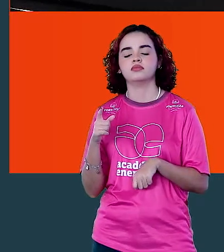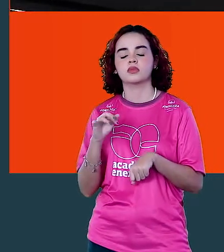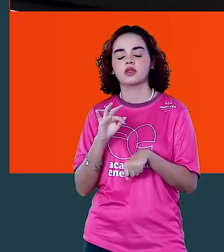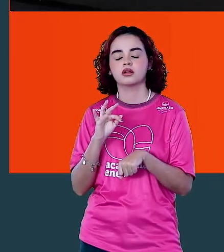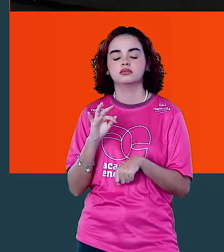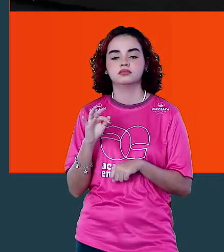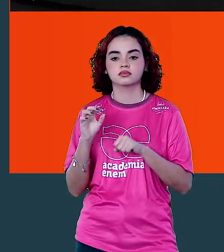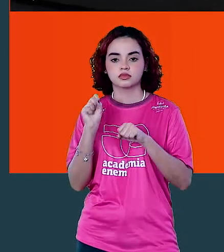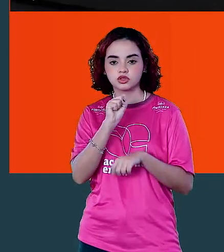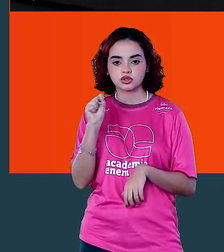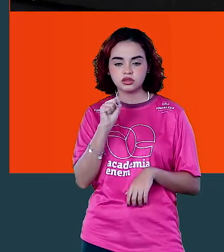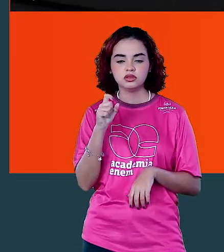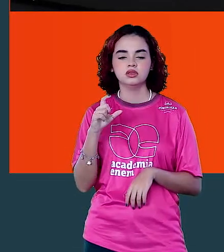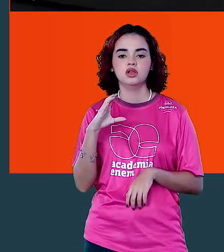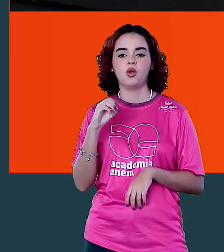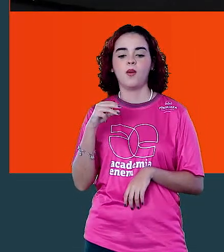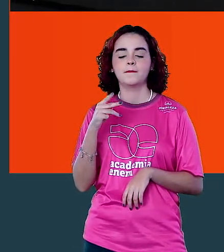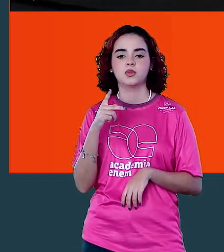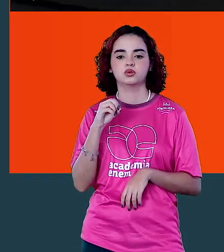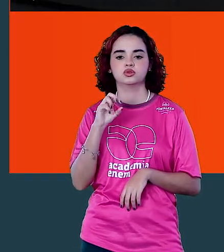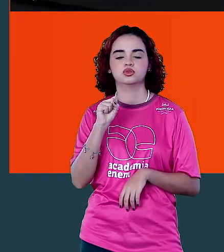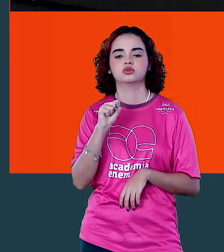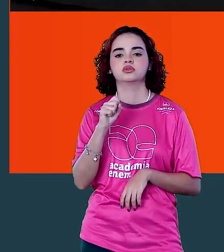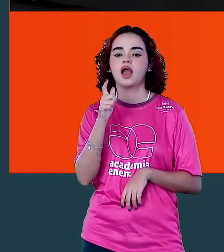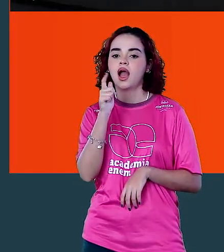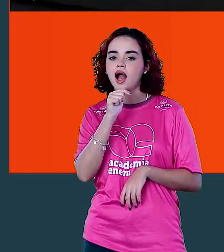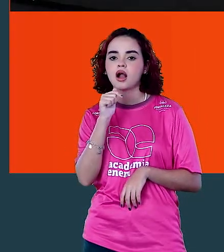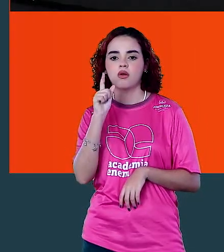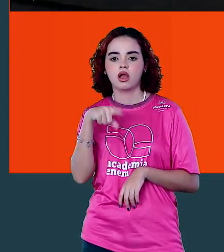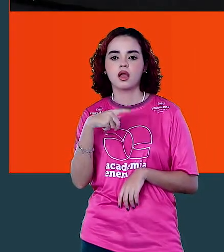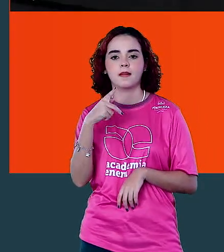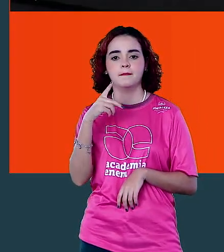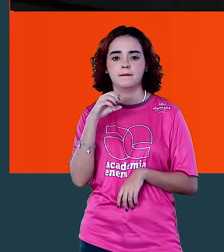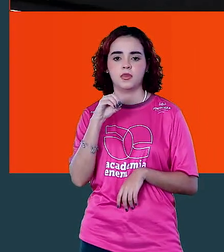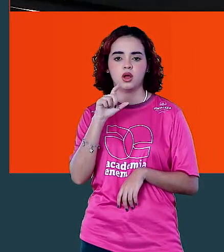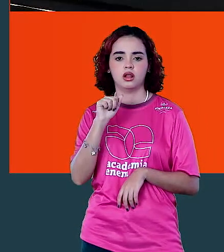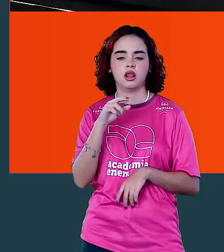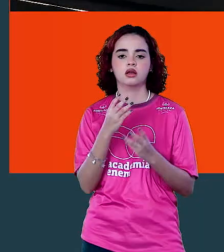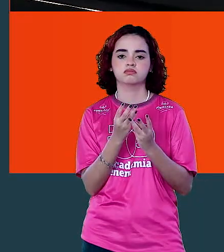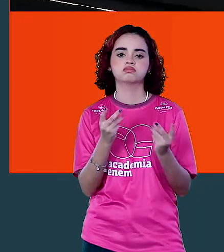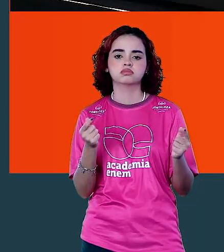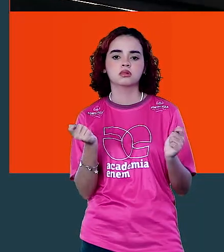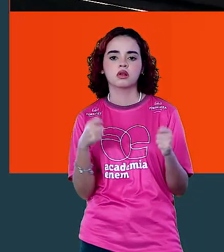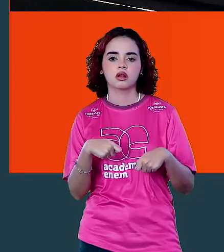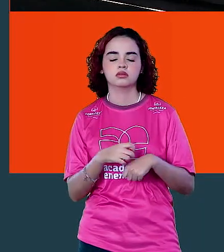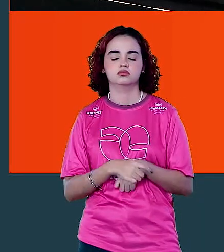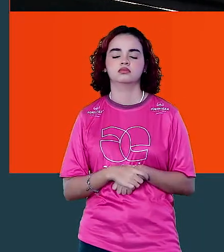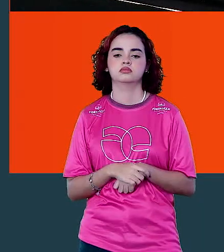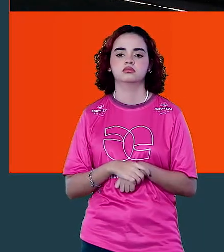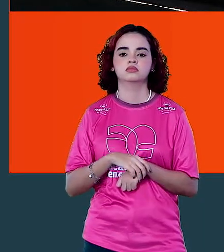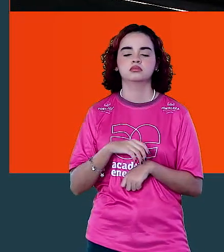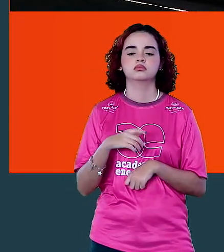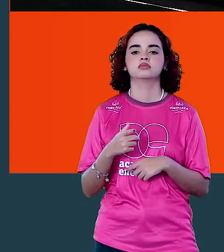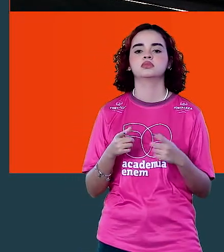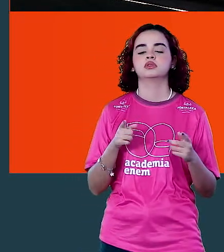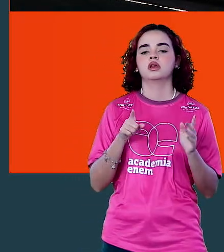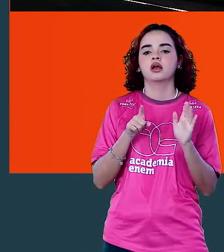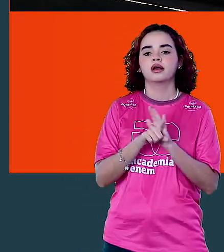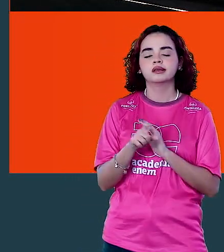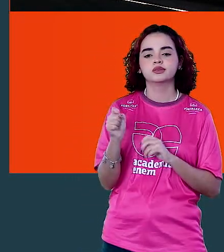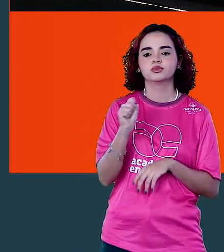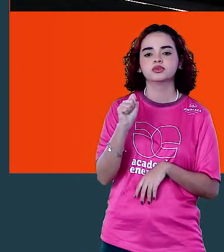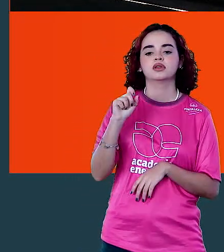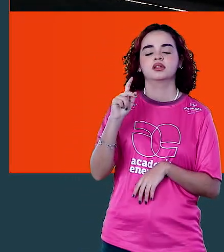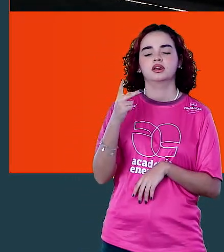água é polar, esse composto também é polar. Ó, esse composto aqui se dissolve em hidrocarboneto. Poxa, o hidrocarboneto é